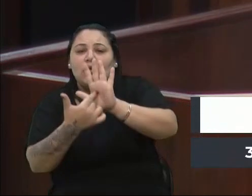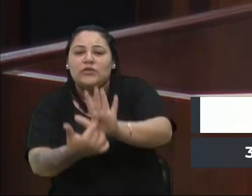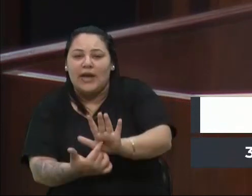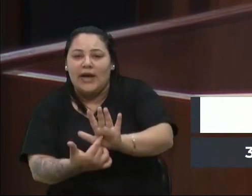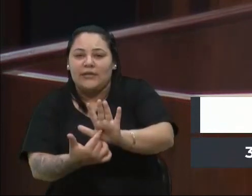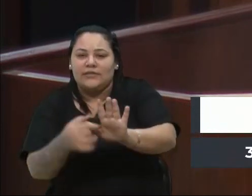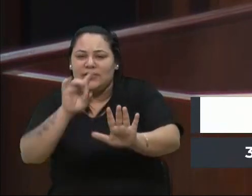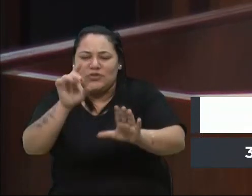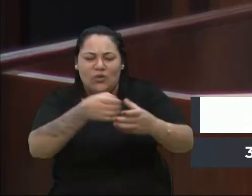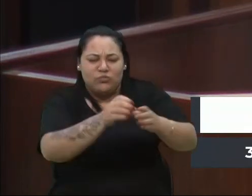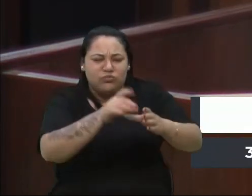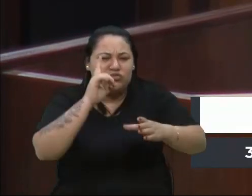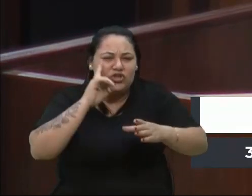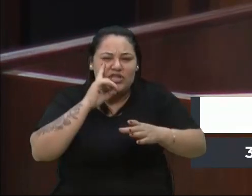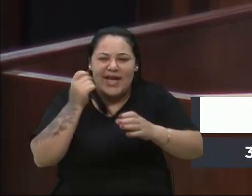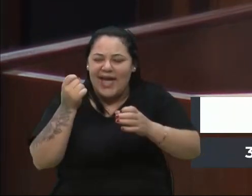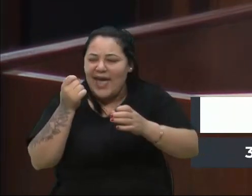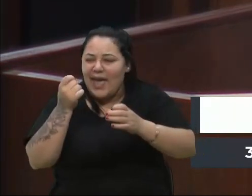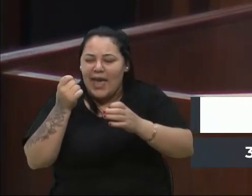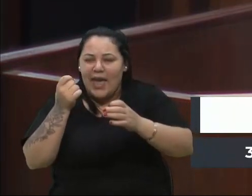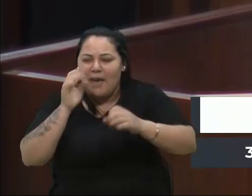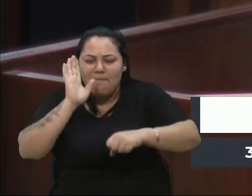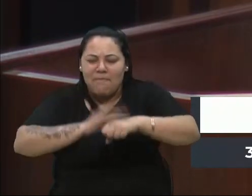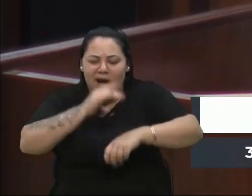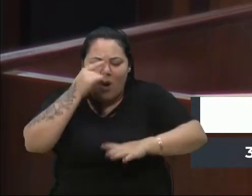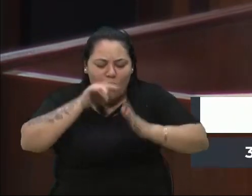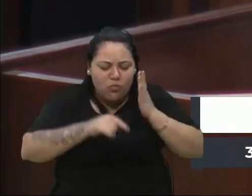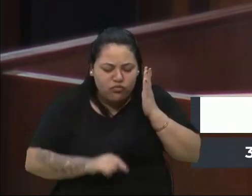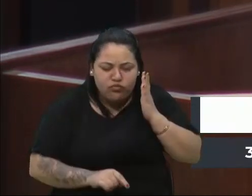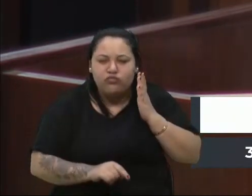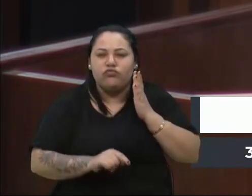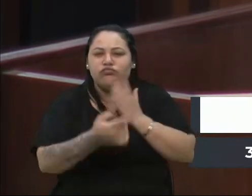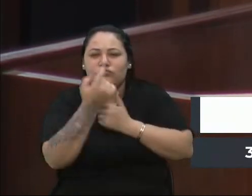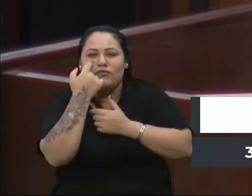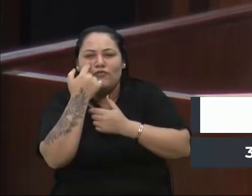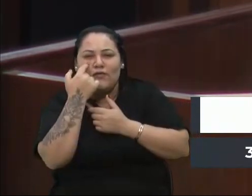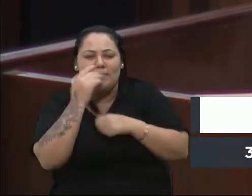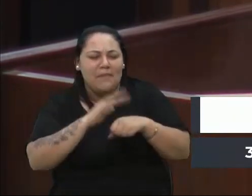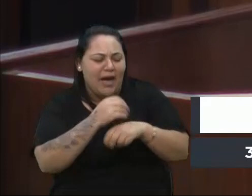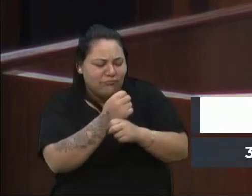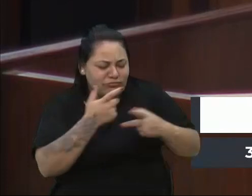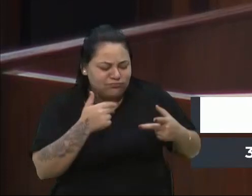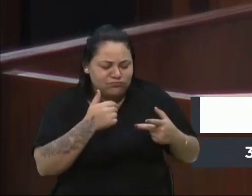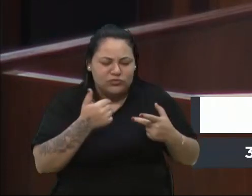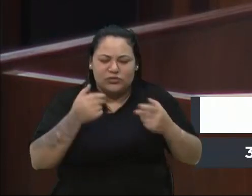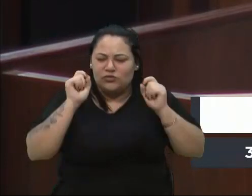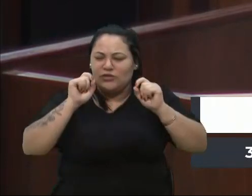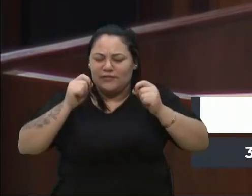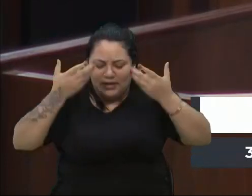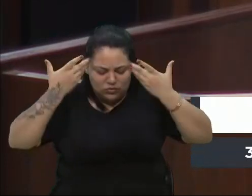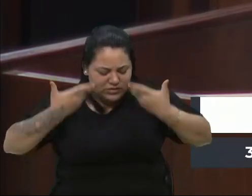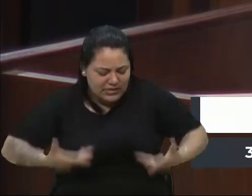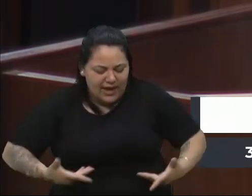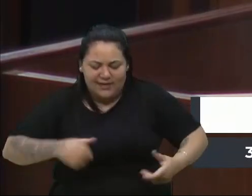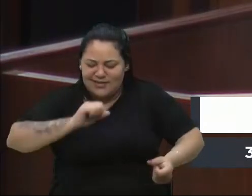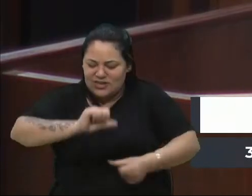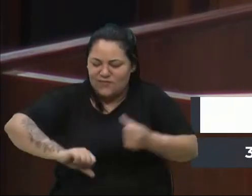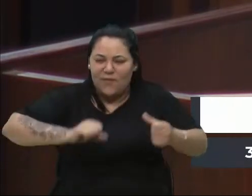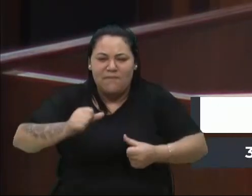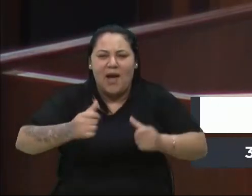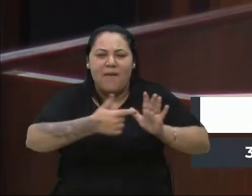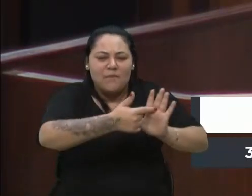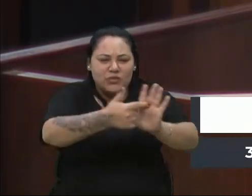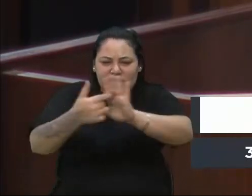além. É enxergar outras possibilidades, múltiplas possibilidades para aquilo que se vai usar e transformar no figurino. O que vocês vão ver no